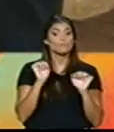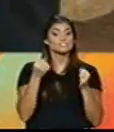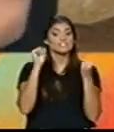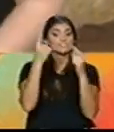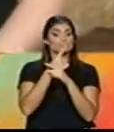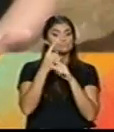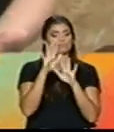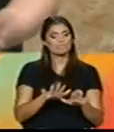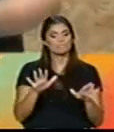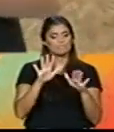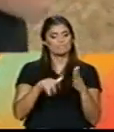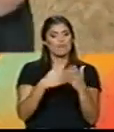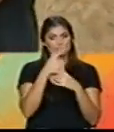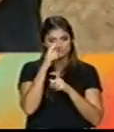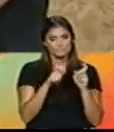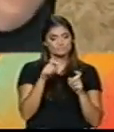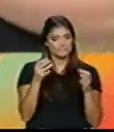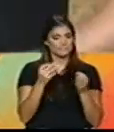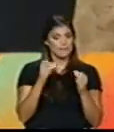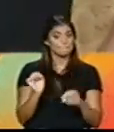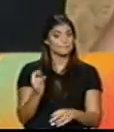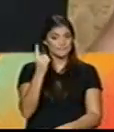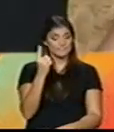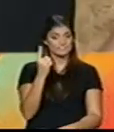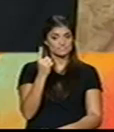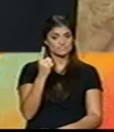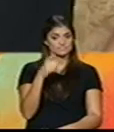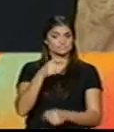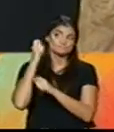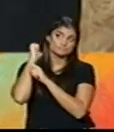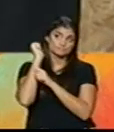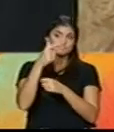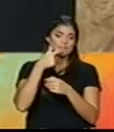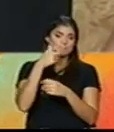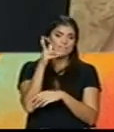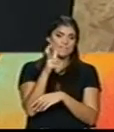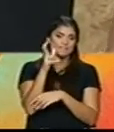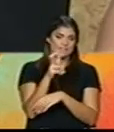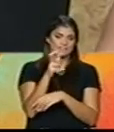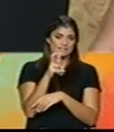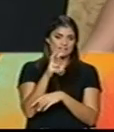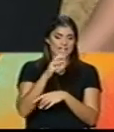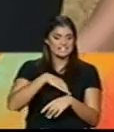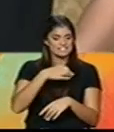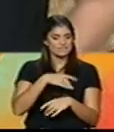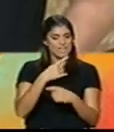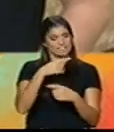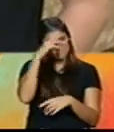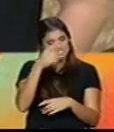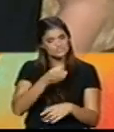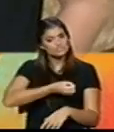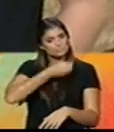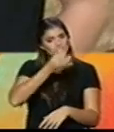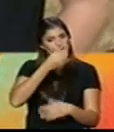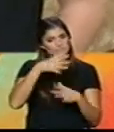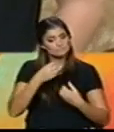Porque relaxa as pessoas. Sem dúvida. A primeira vez que acerto com o machado na madeira, a sensação é difícil de descrever, mas é realmente